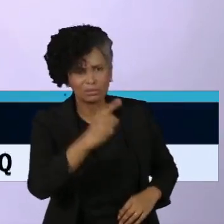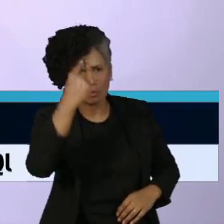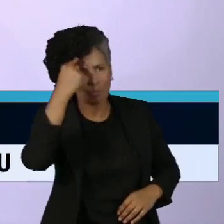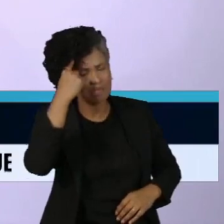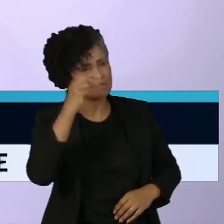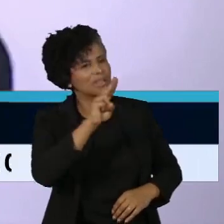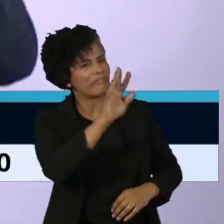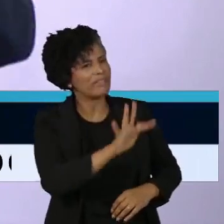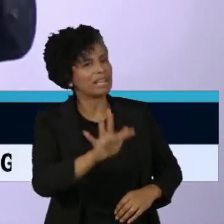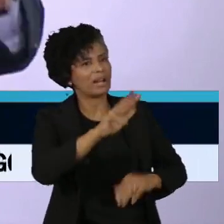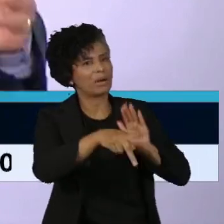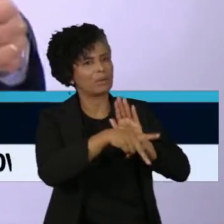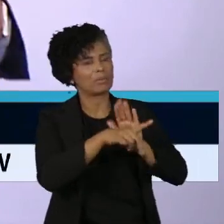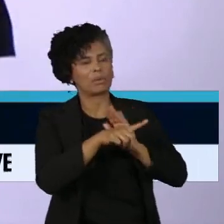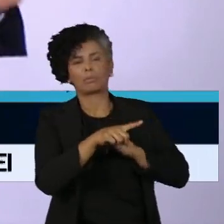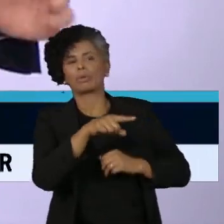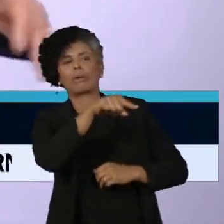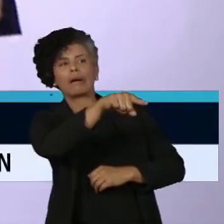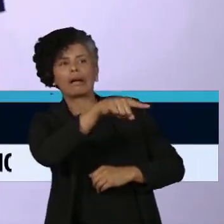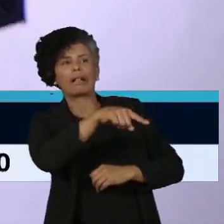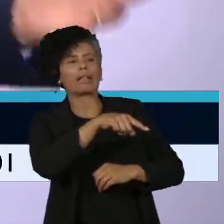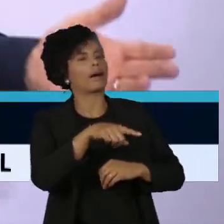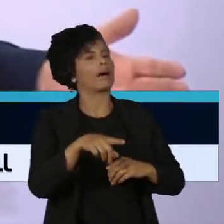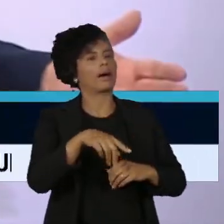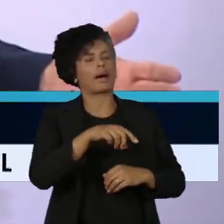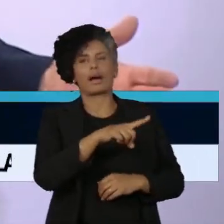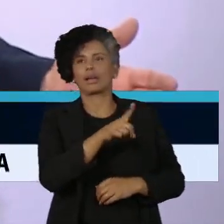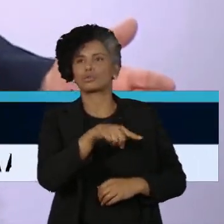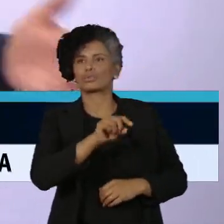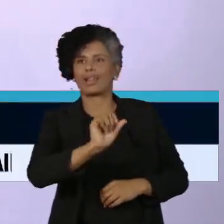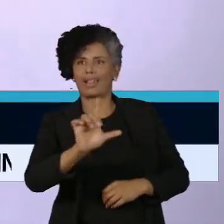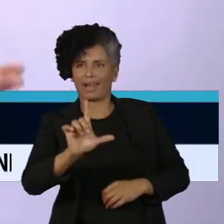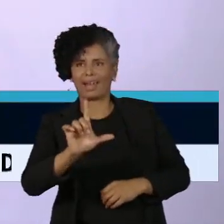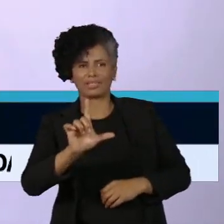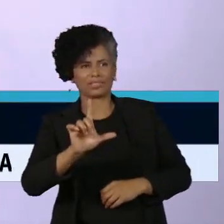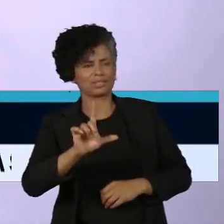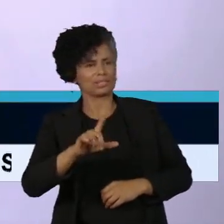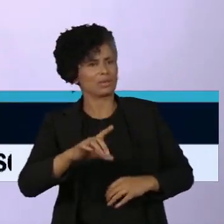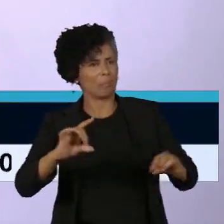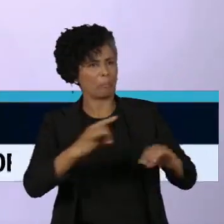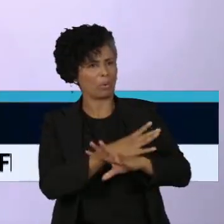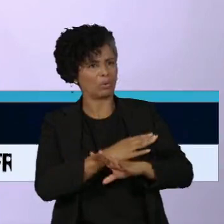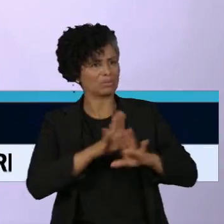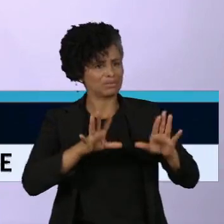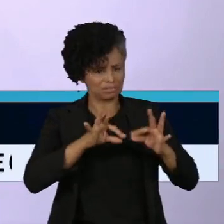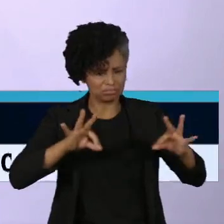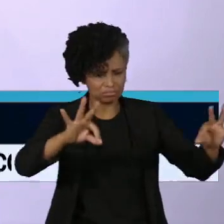Universidade Federal da Zona Leste, que foi anunciado, o Haddad deu um terreno, mas nem começou.